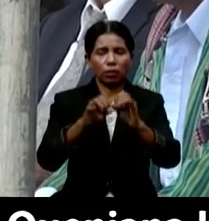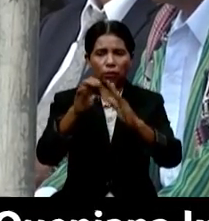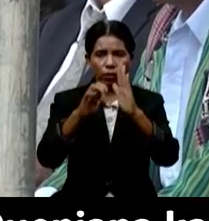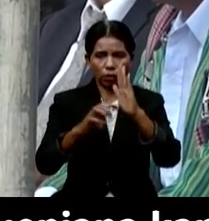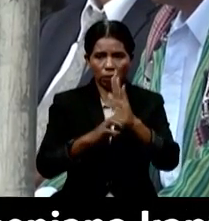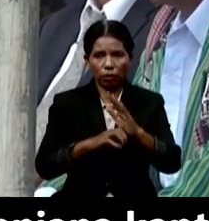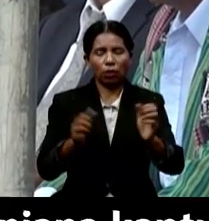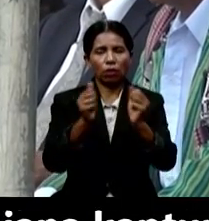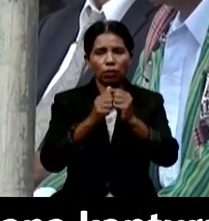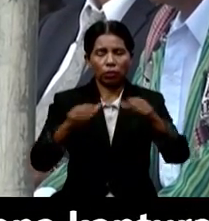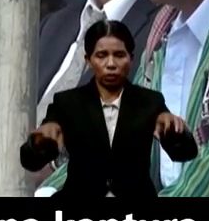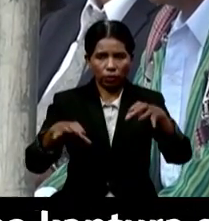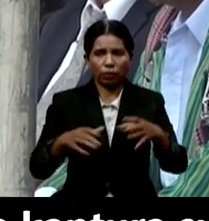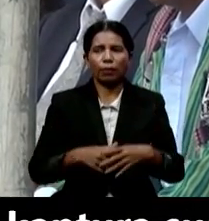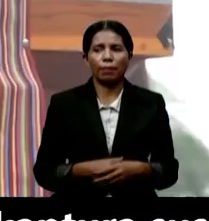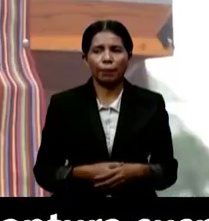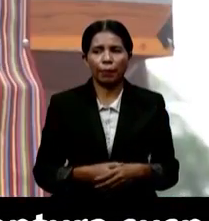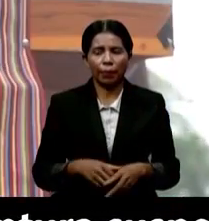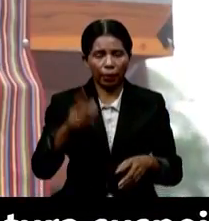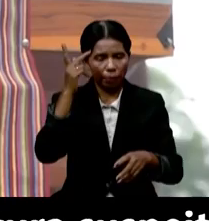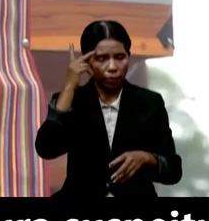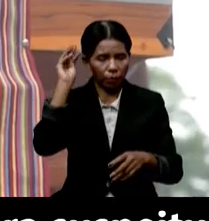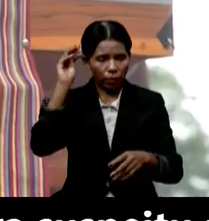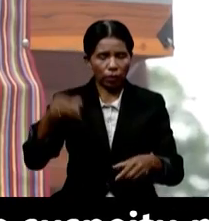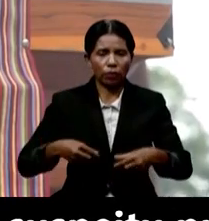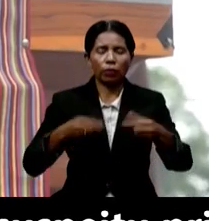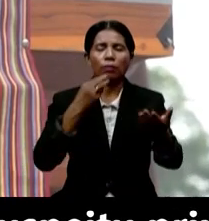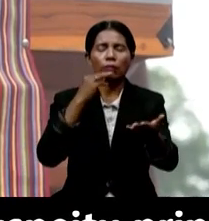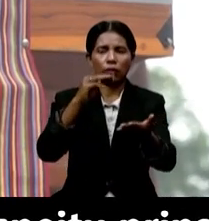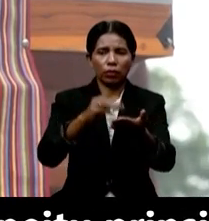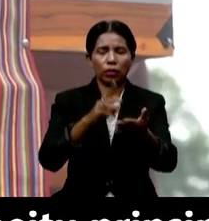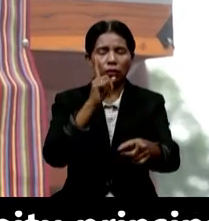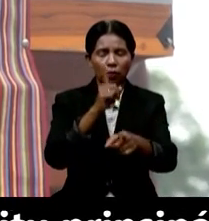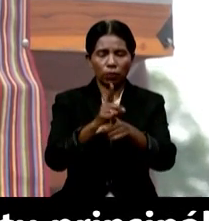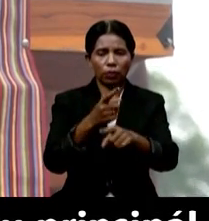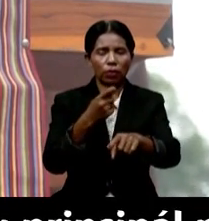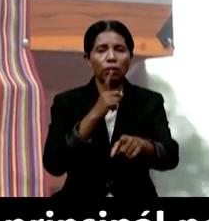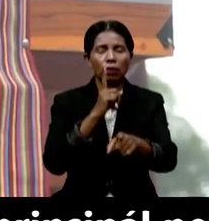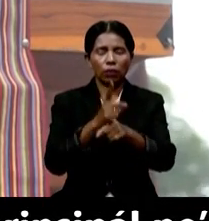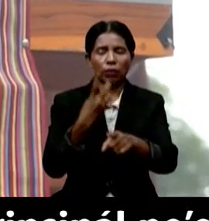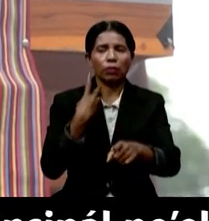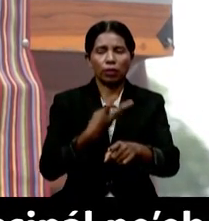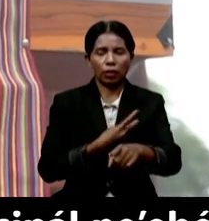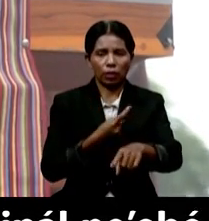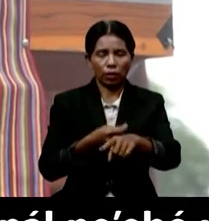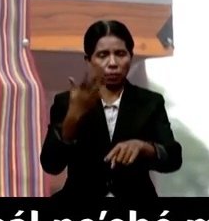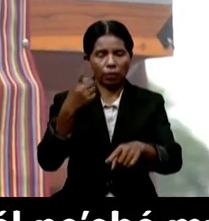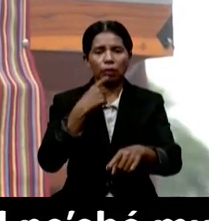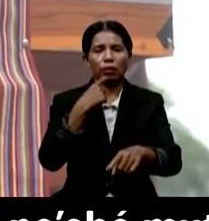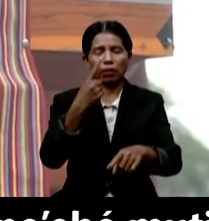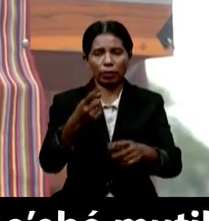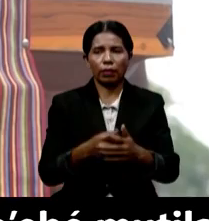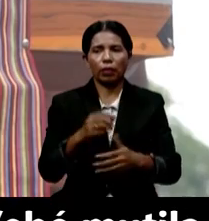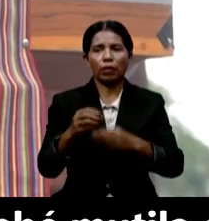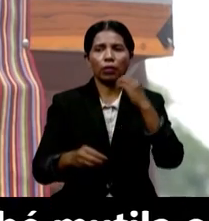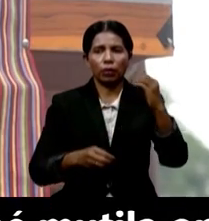serviço profissionalismo. Primeiro-ministro, tua mensagem clara, Baita, o teu tempo Nebe, Nebe Hateten, com